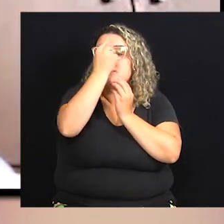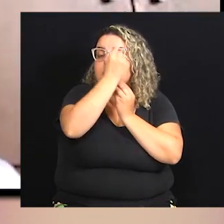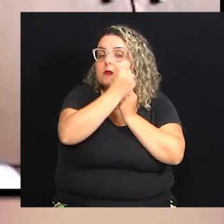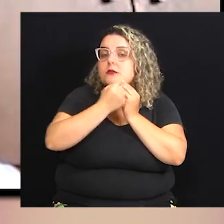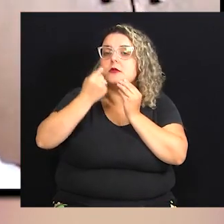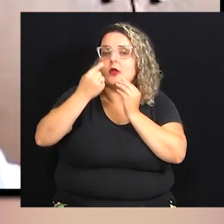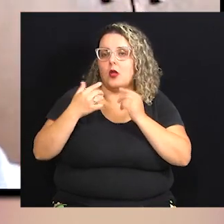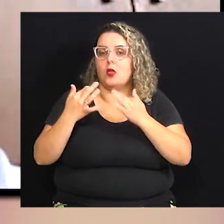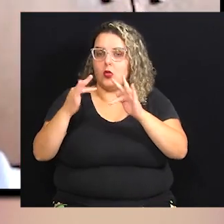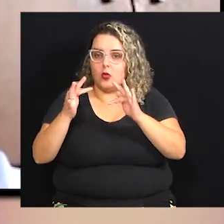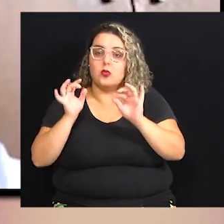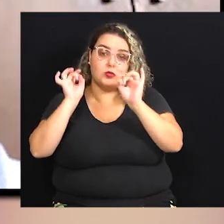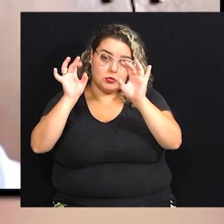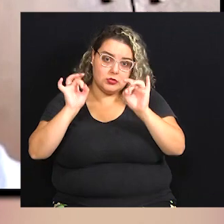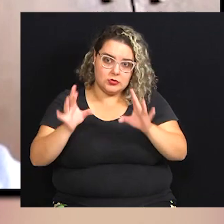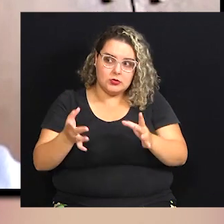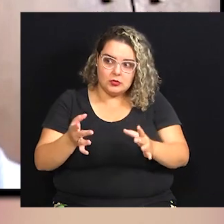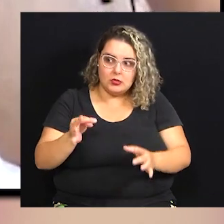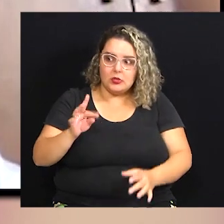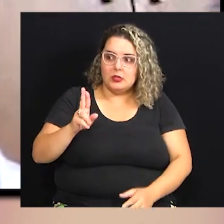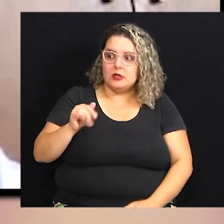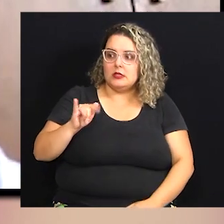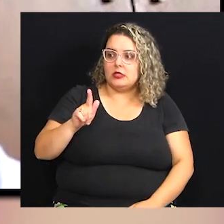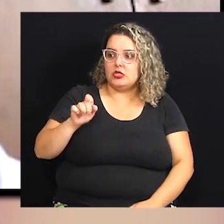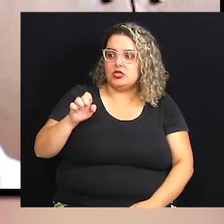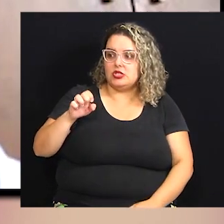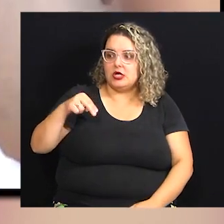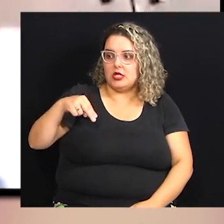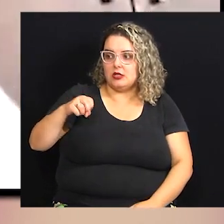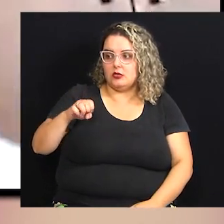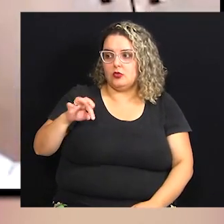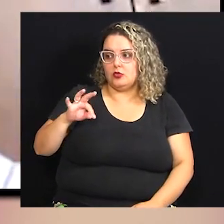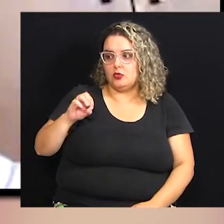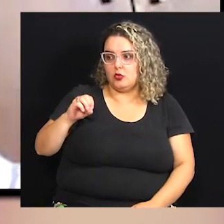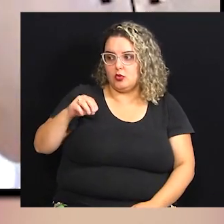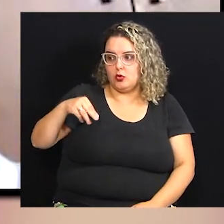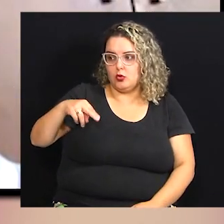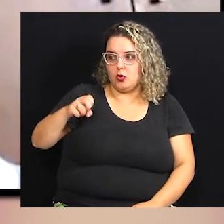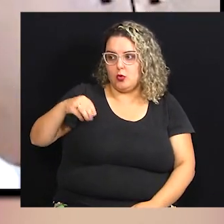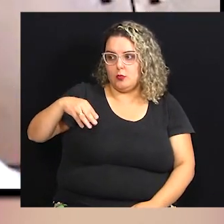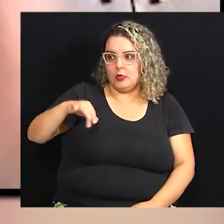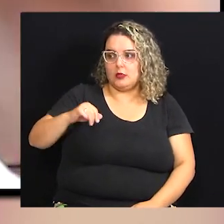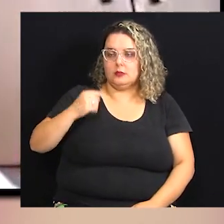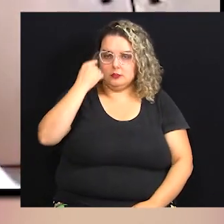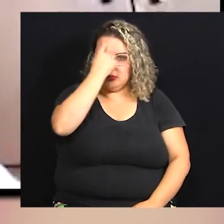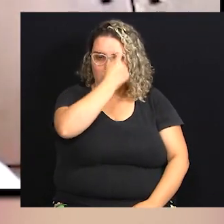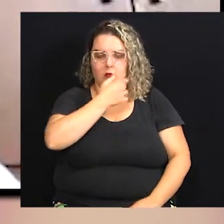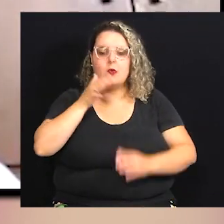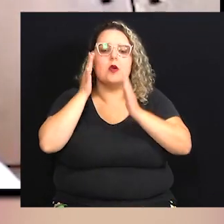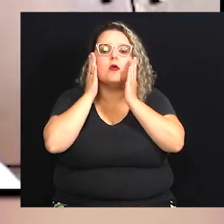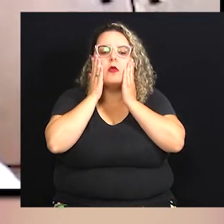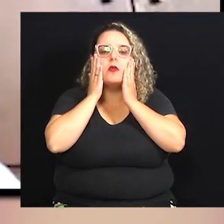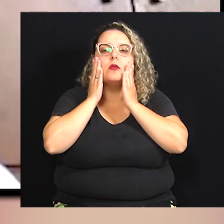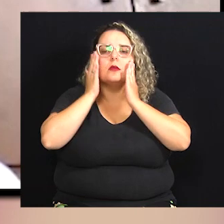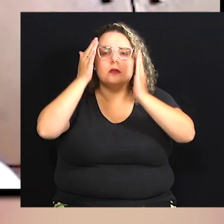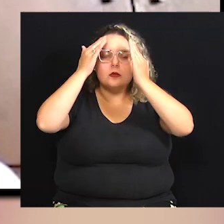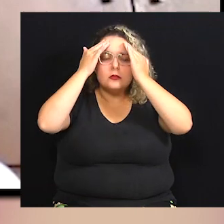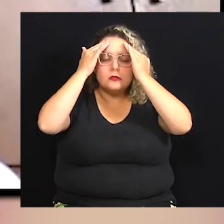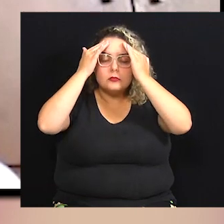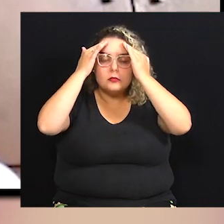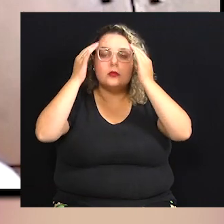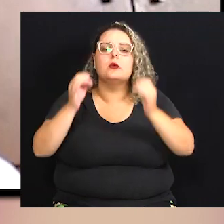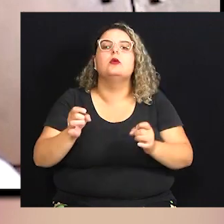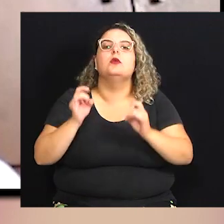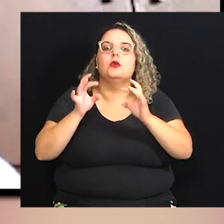são alguns tipos de dores de cabeça específicas, trigêmino-autonômicas, que por mais que sejam na face, também são considerados tipos de dores